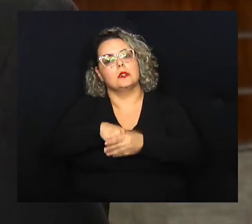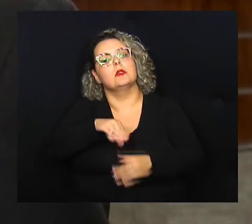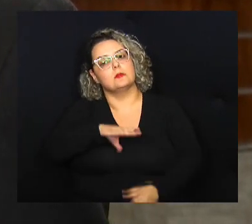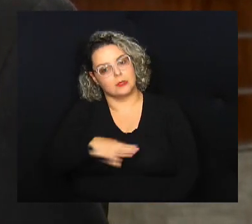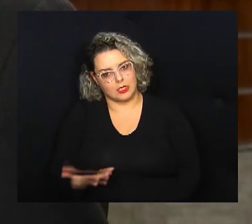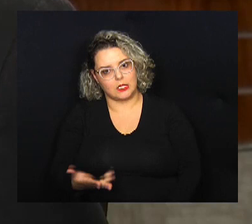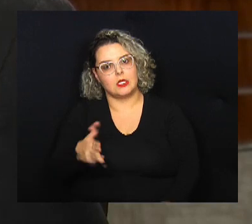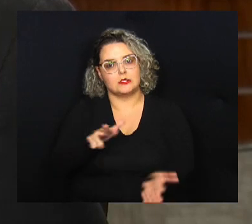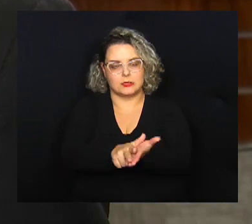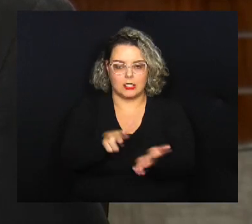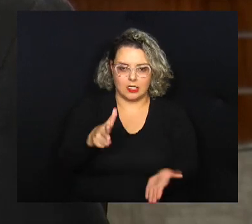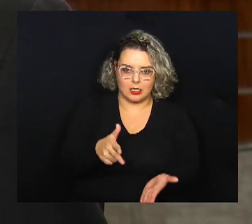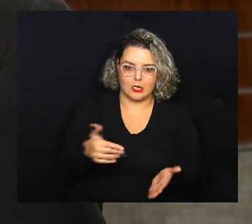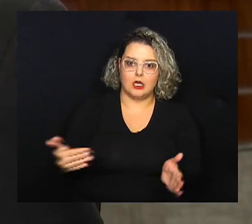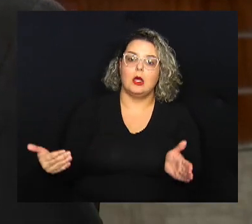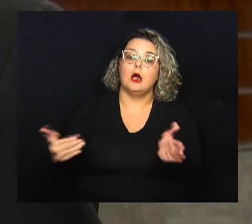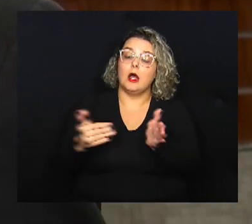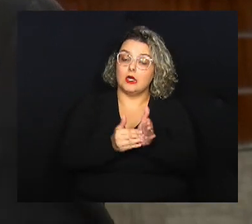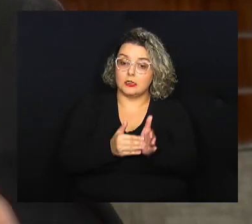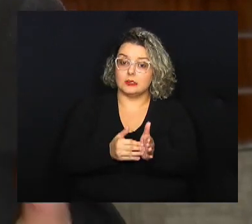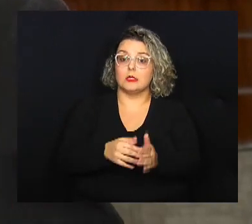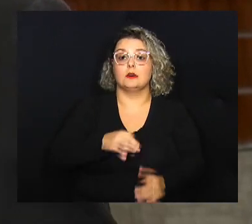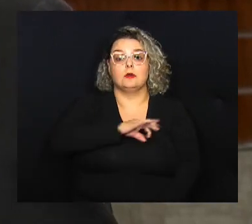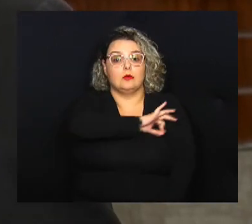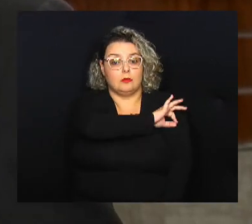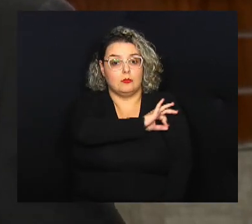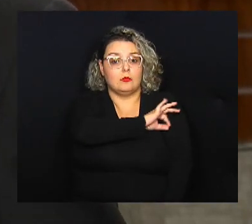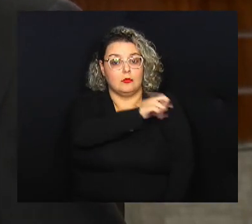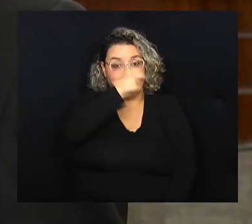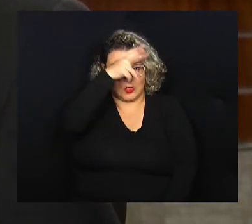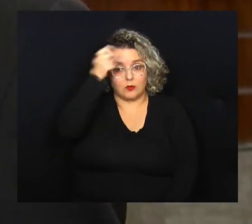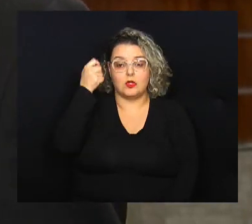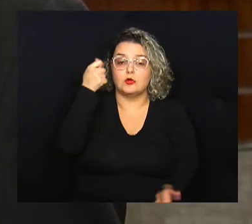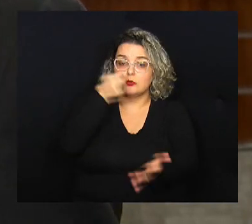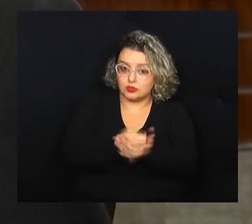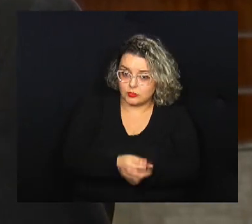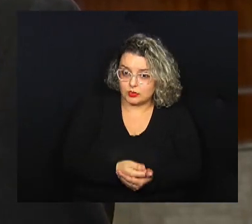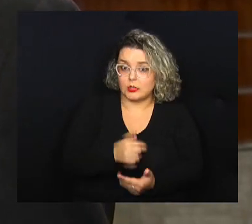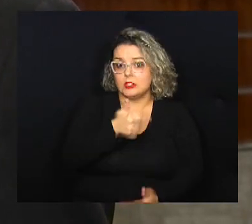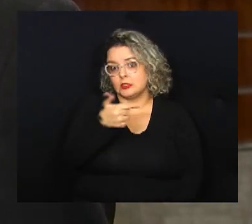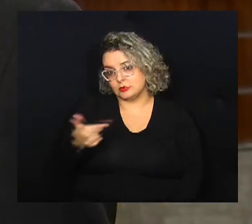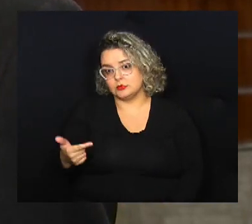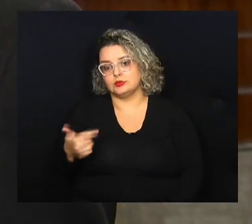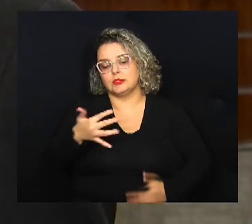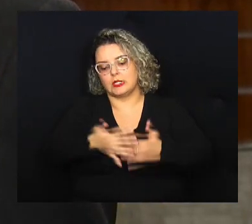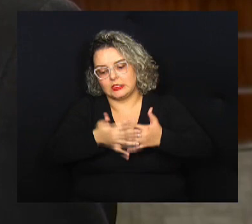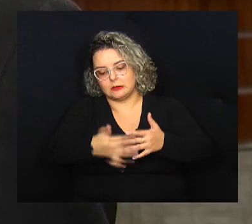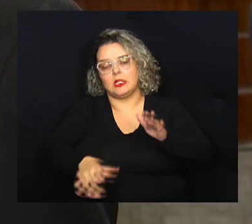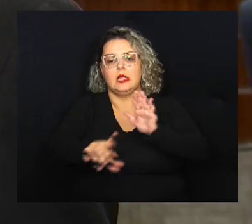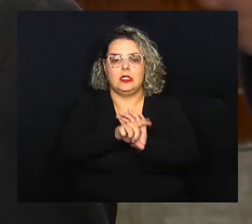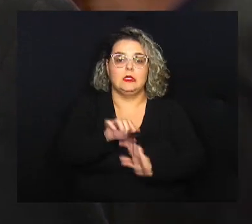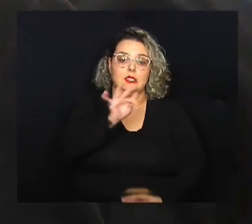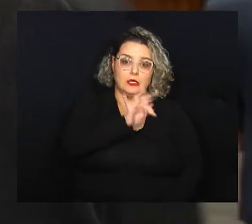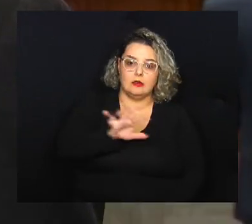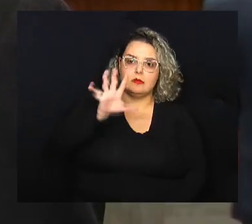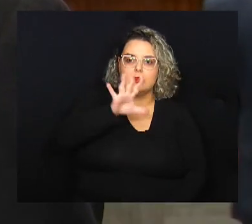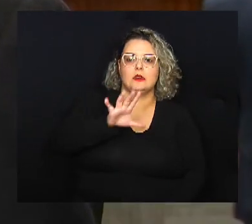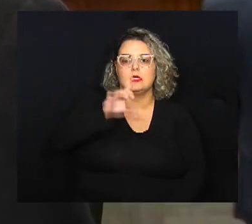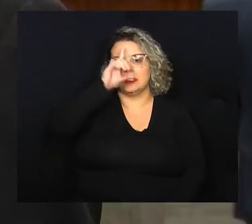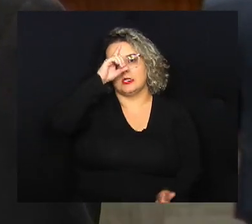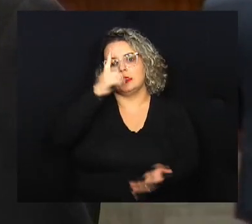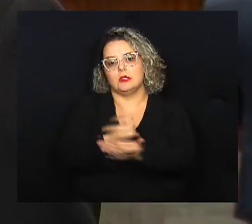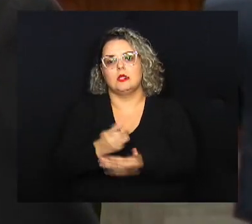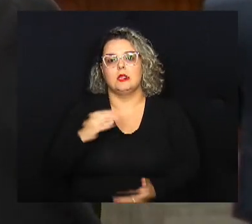essa regularidade até a ponto de que o prefeito possa cumprir sem ferir a legislação municipal que determina que ele faça o